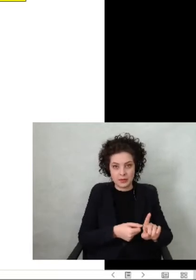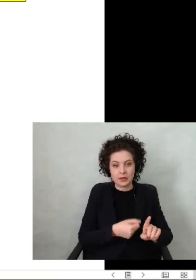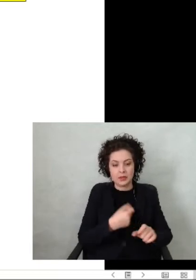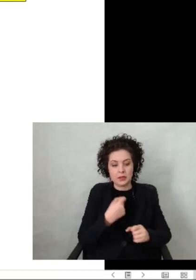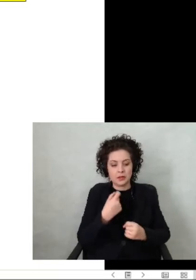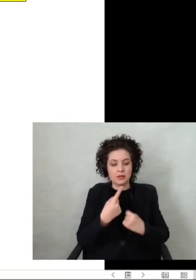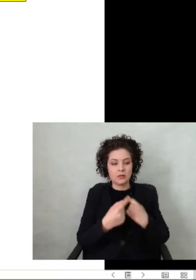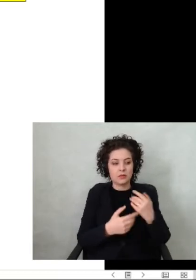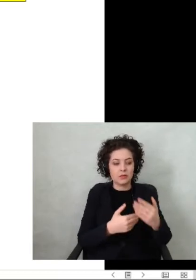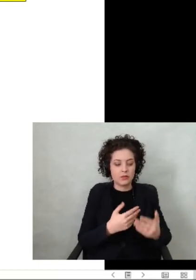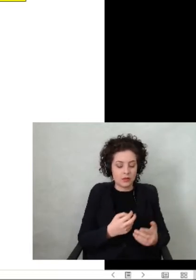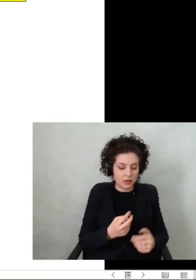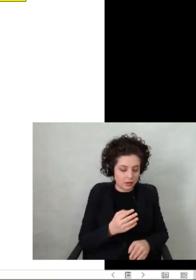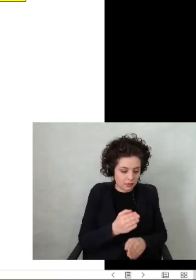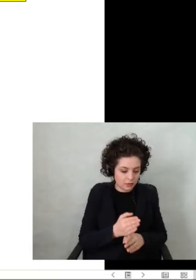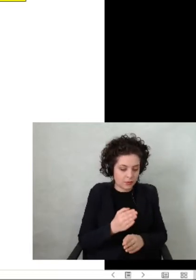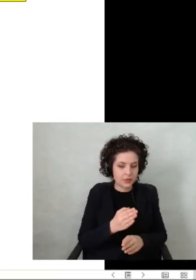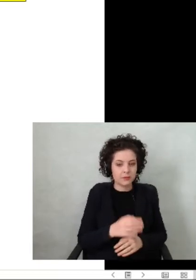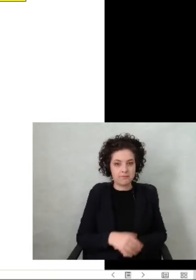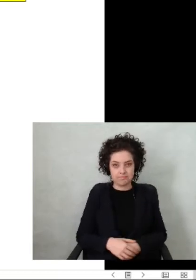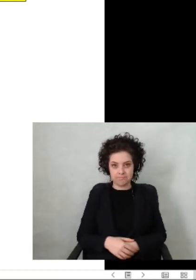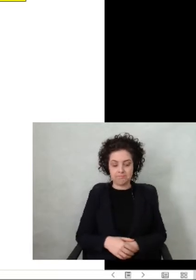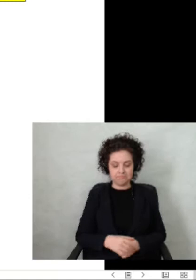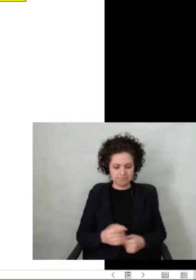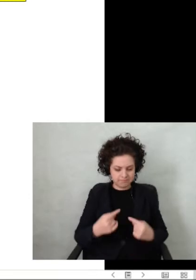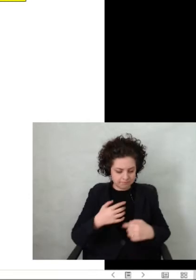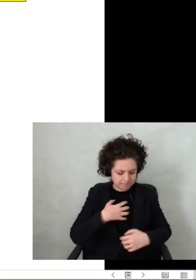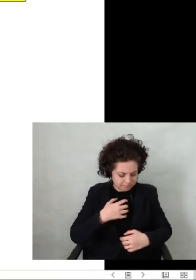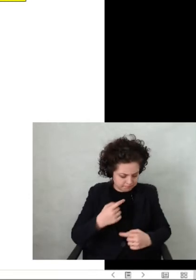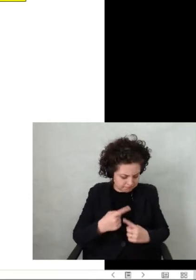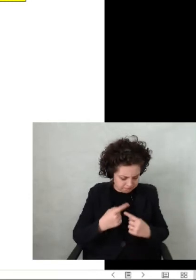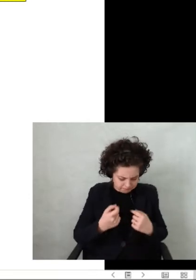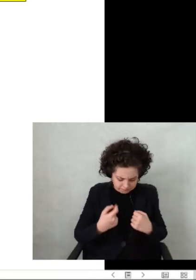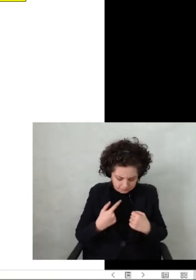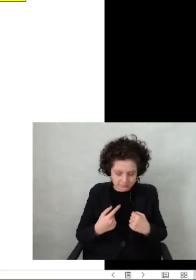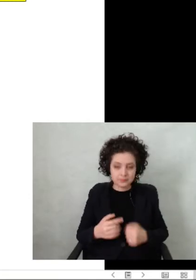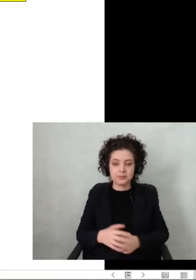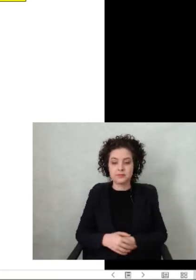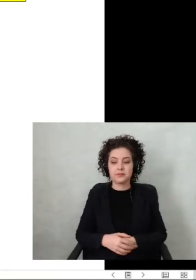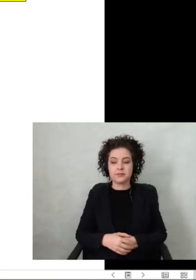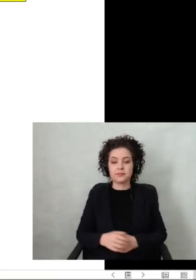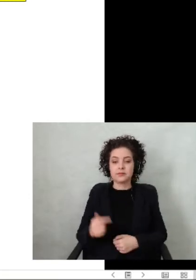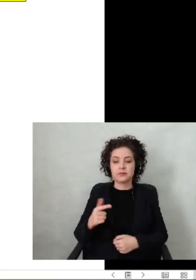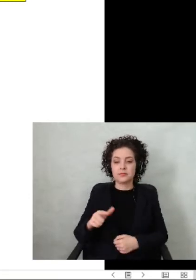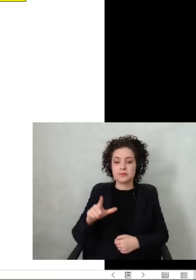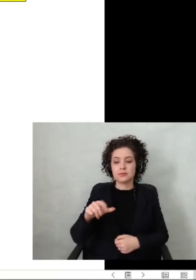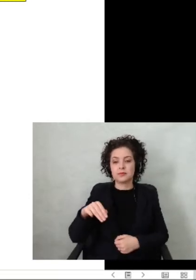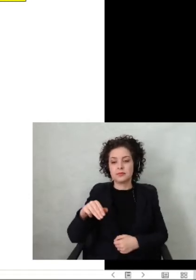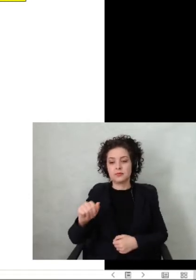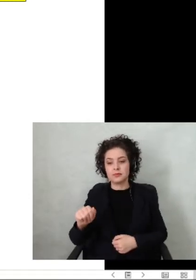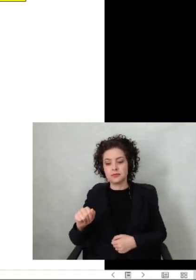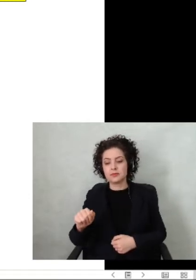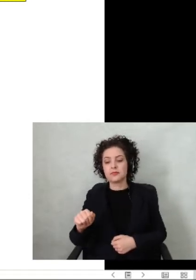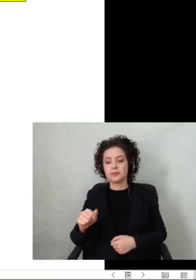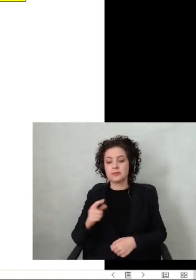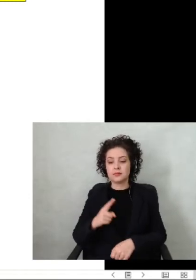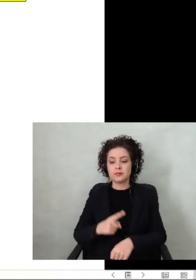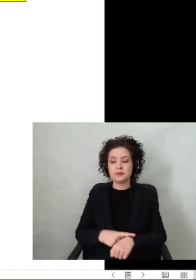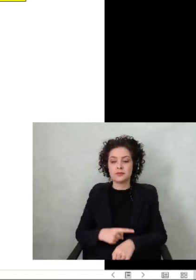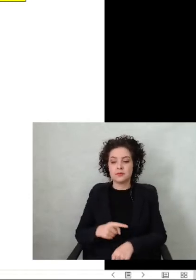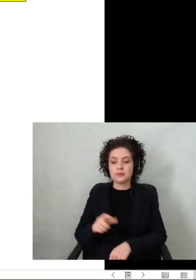vezes. Existem outros exemplos, né? Aspergillus e LMA. Na hora que a pessoa sai